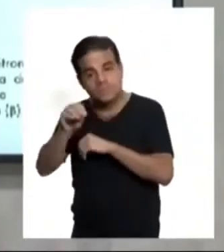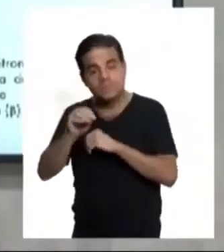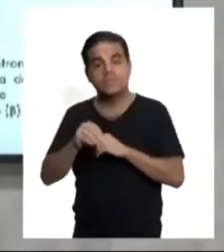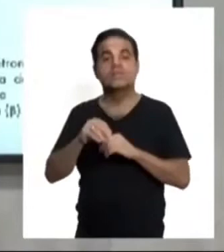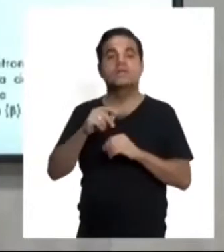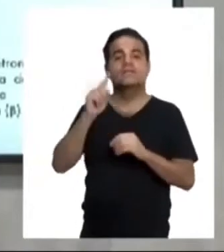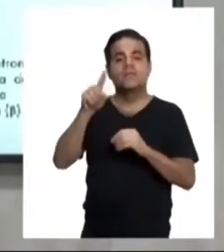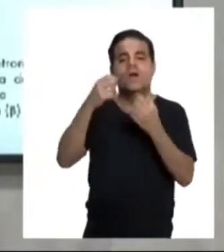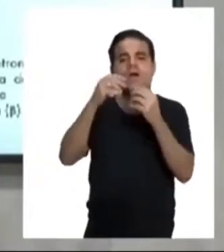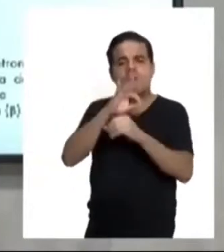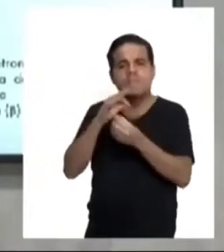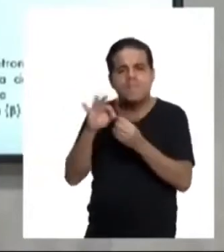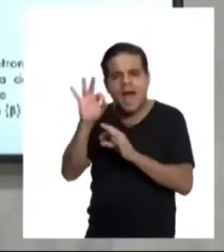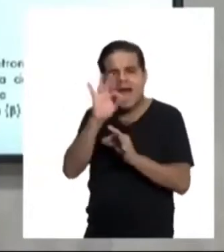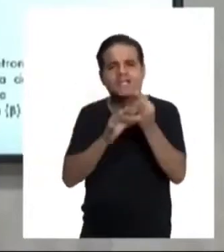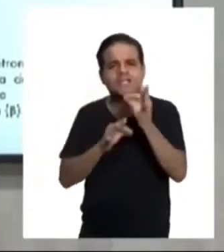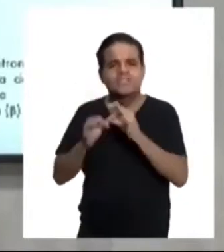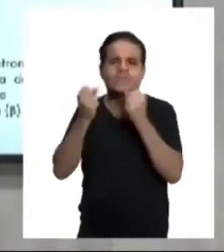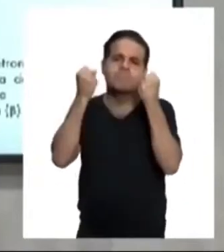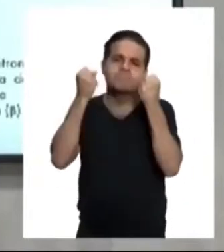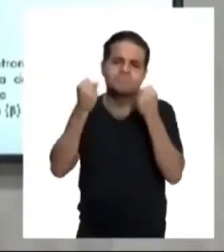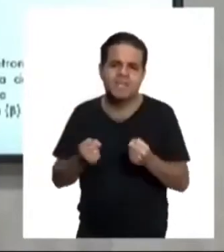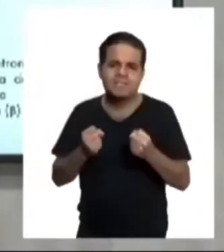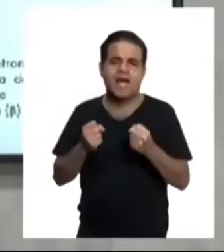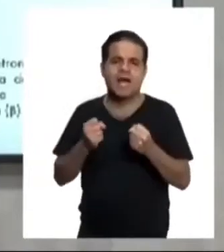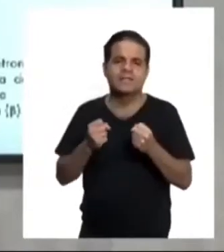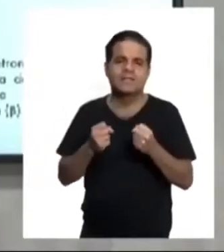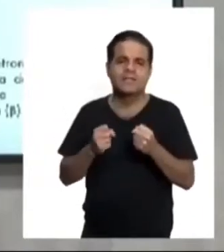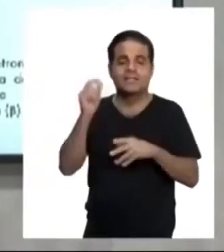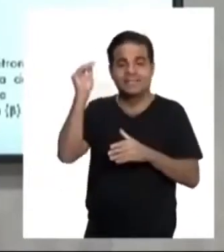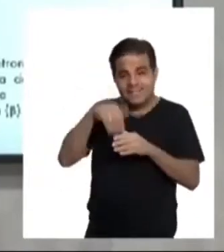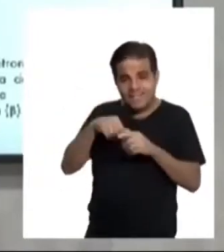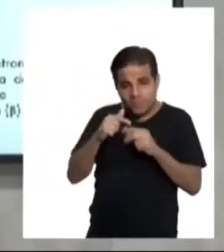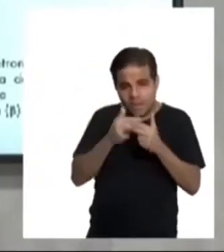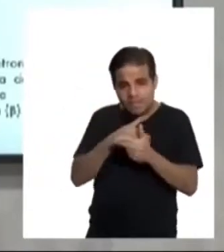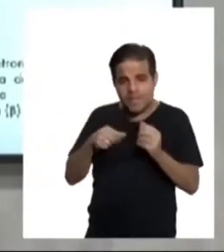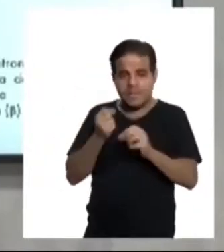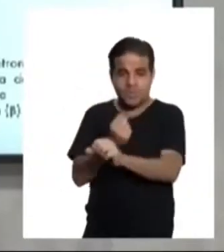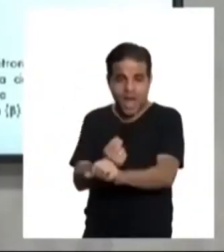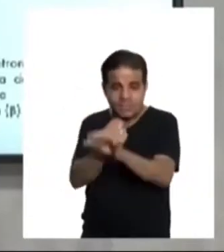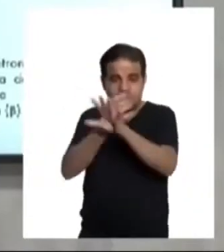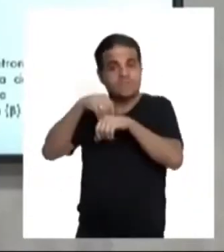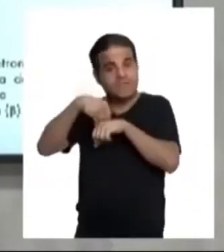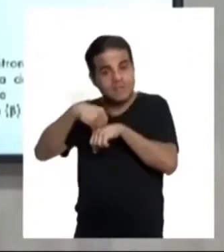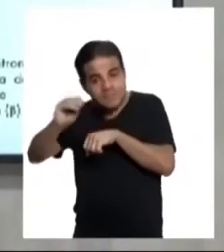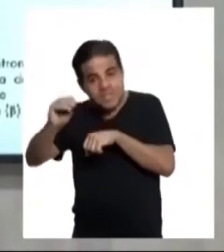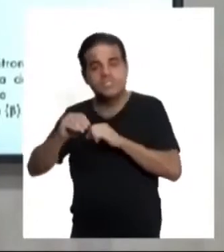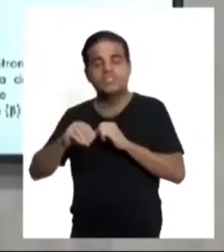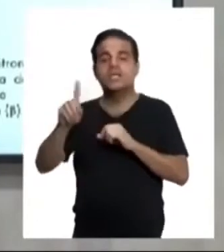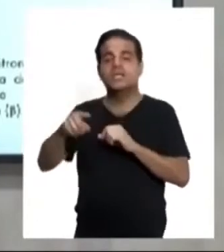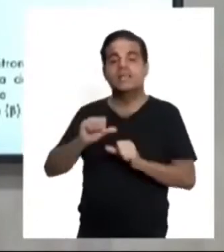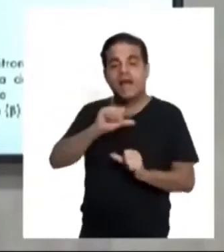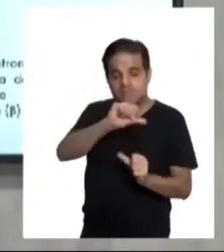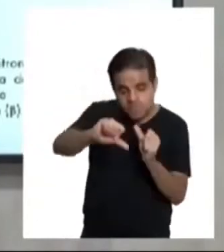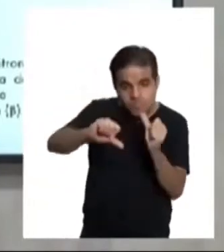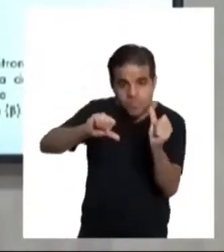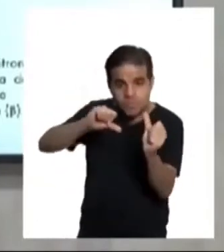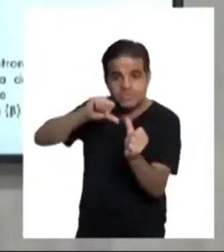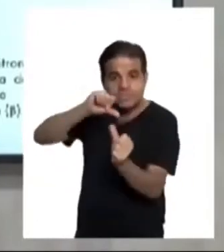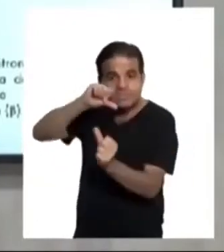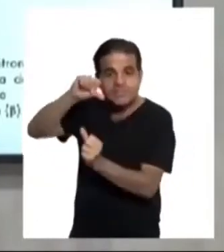partícula pesada. O elemento radioativo, quando emite essa partícula, ele está se